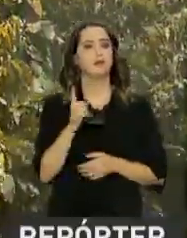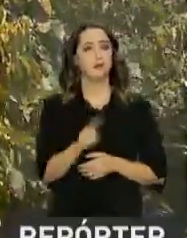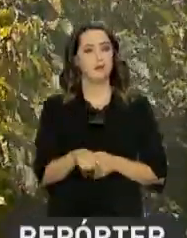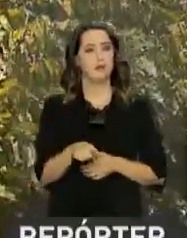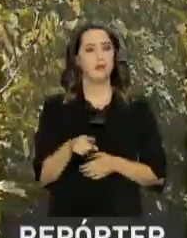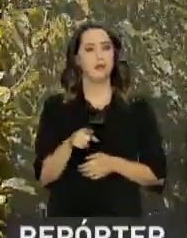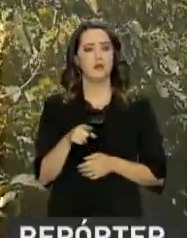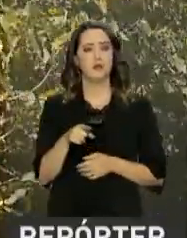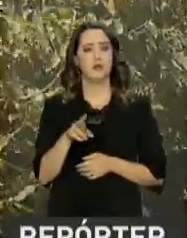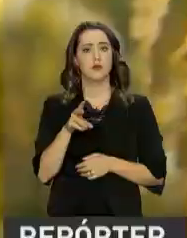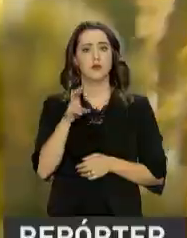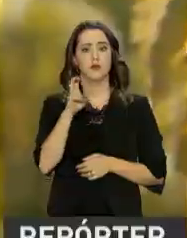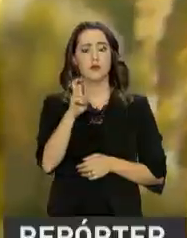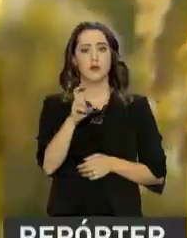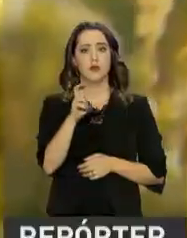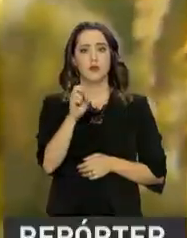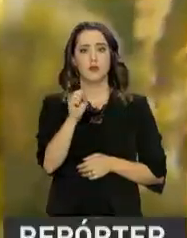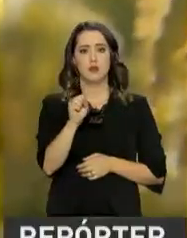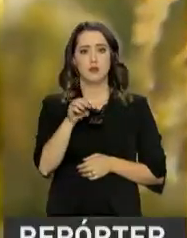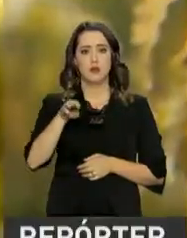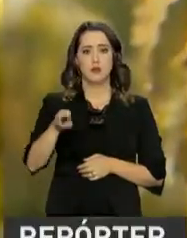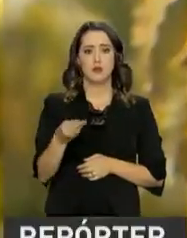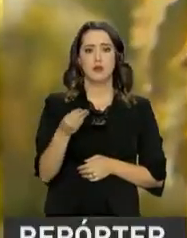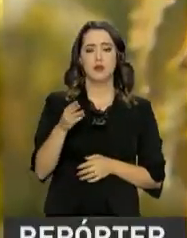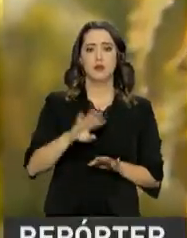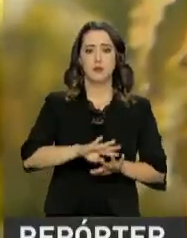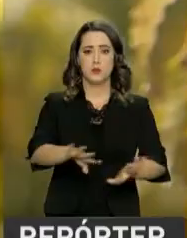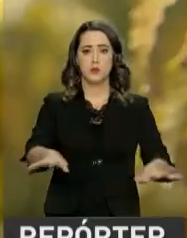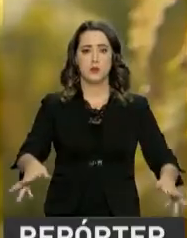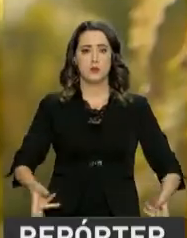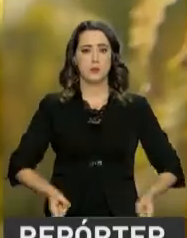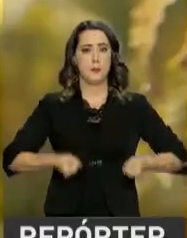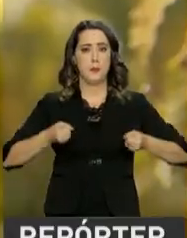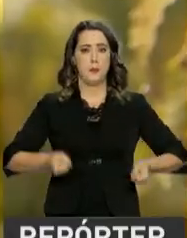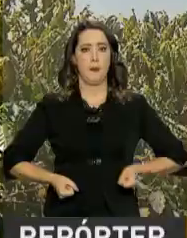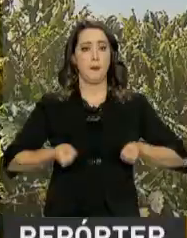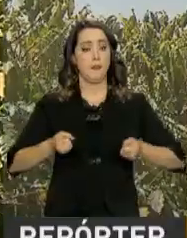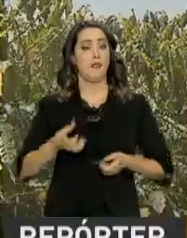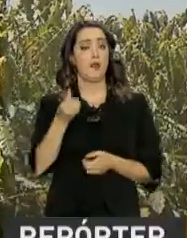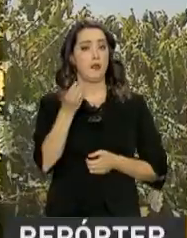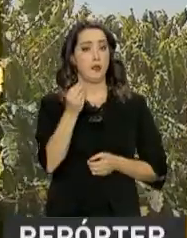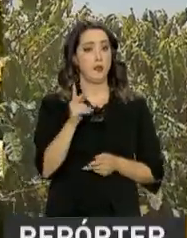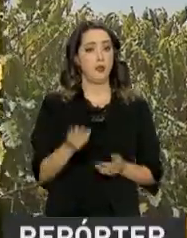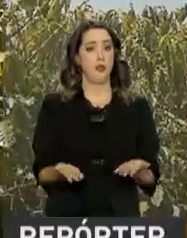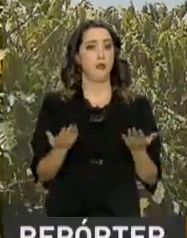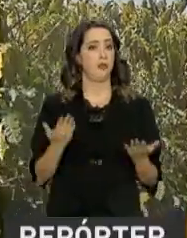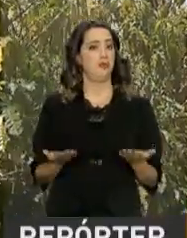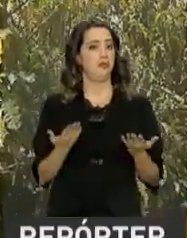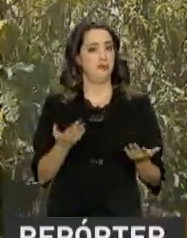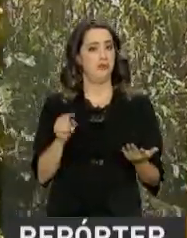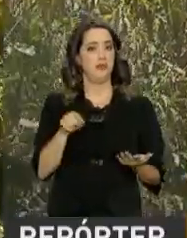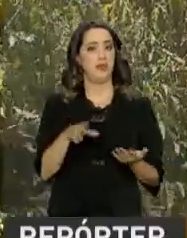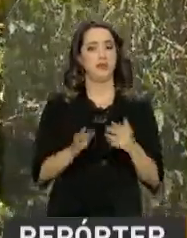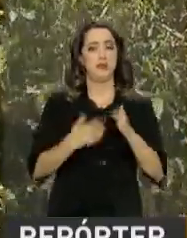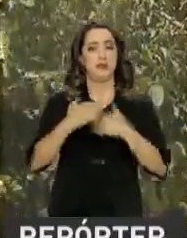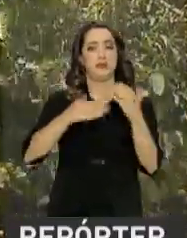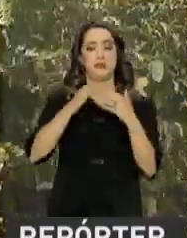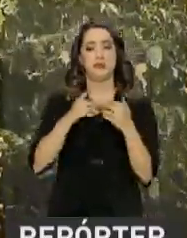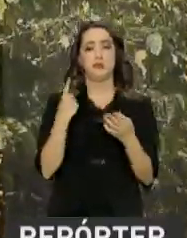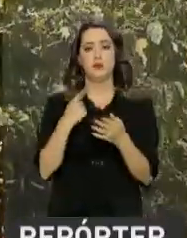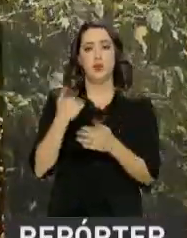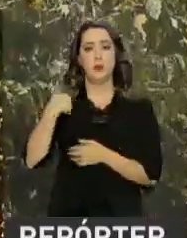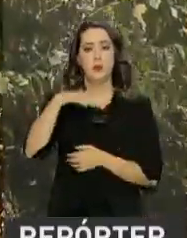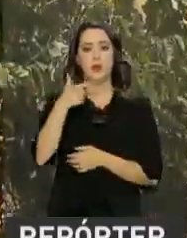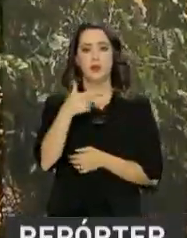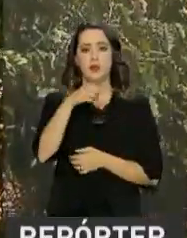de abastecimento a conab serão 58 milhões de sacas de 60 quilos o crescimento deve